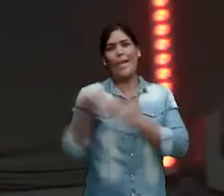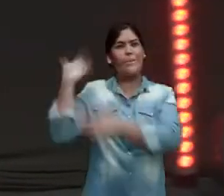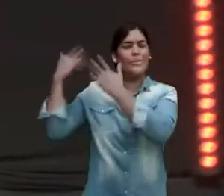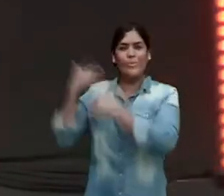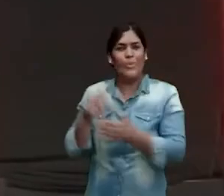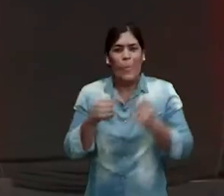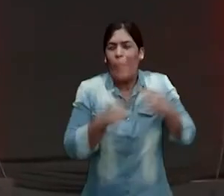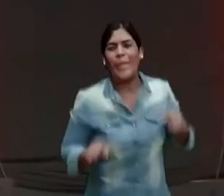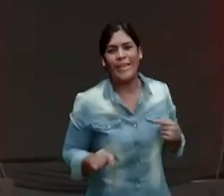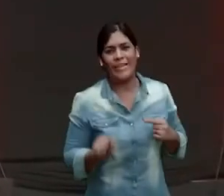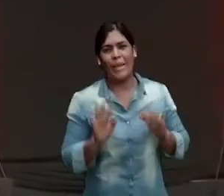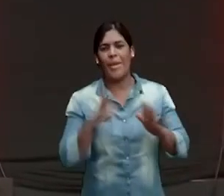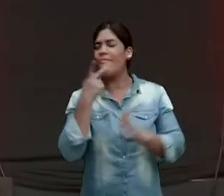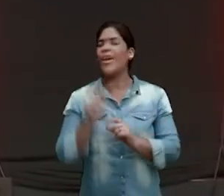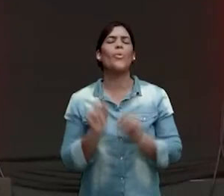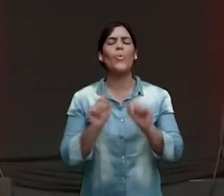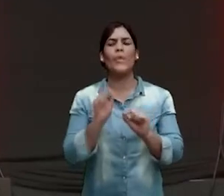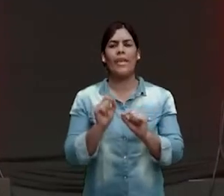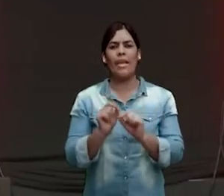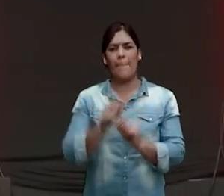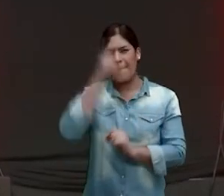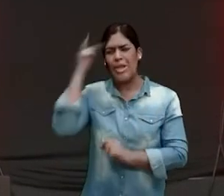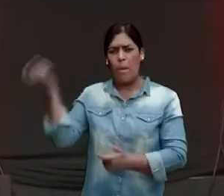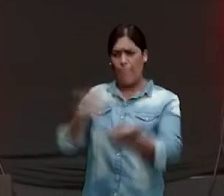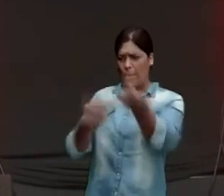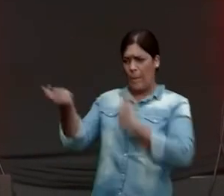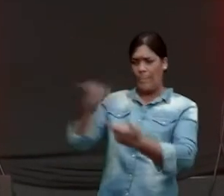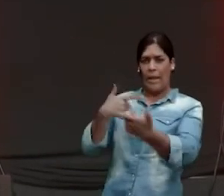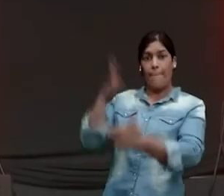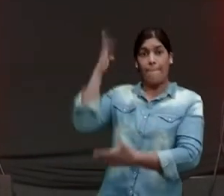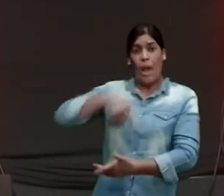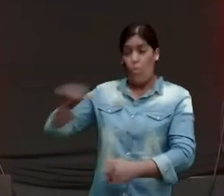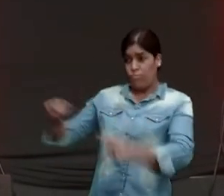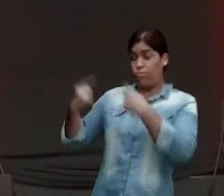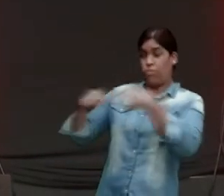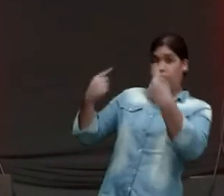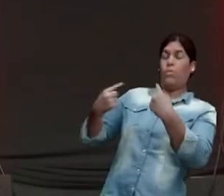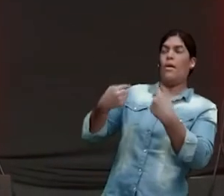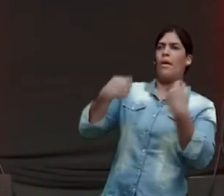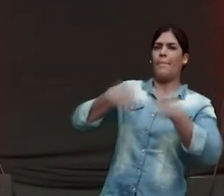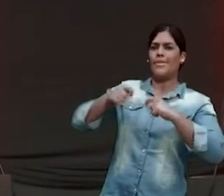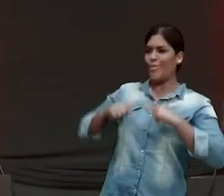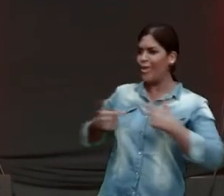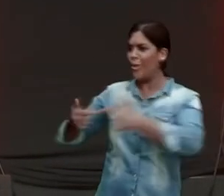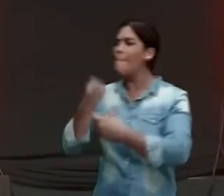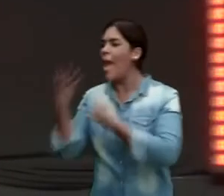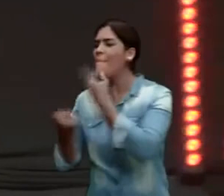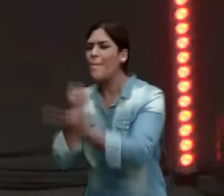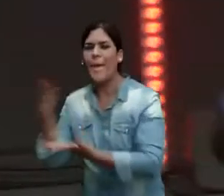ele fala assim bendizei os que vos maldizem meu Deus do céu falar bem que fala mal de mim